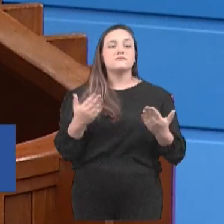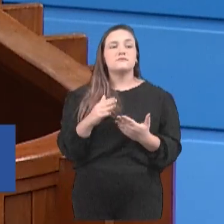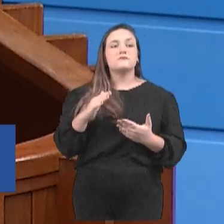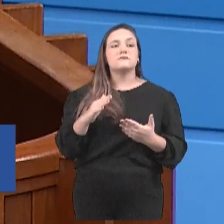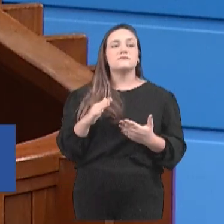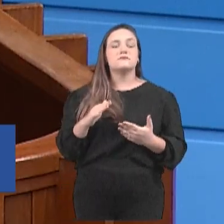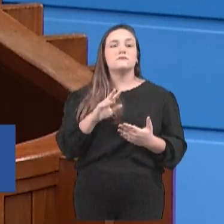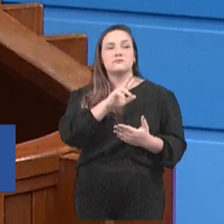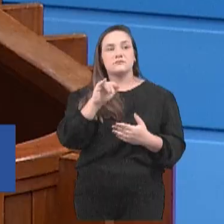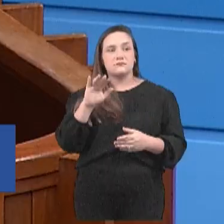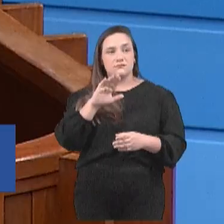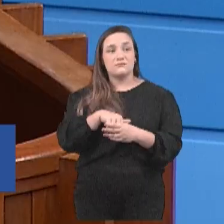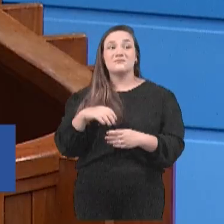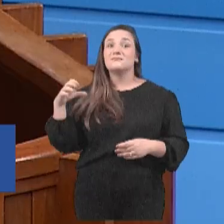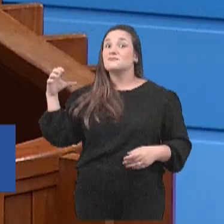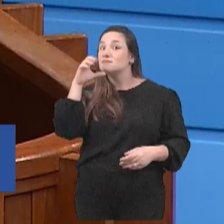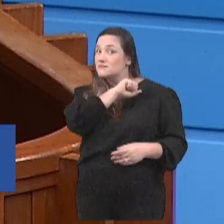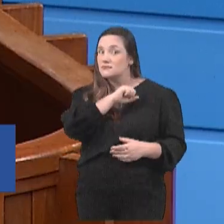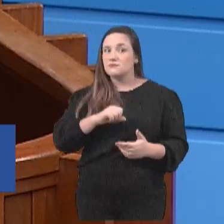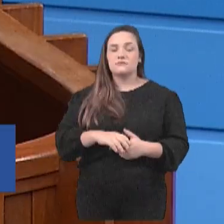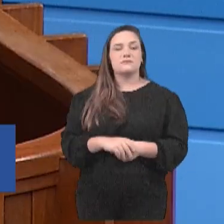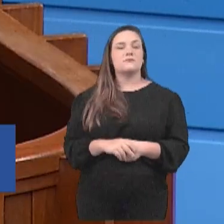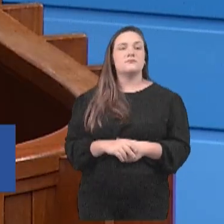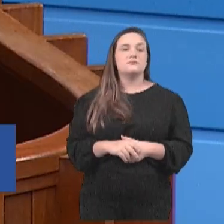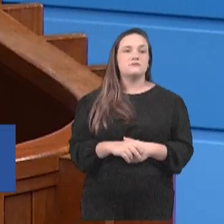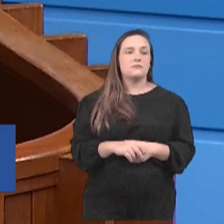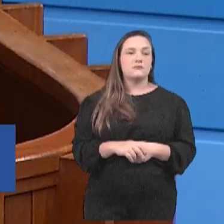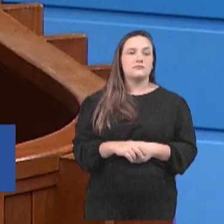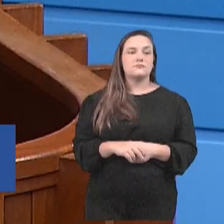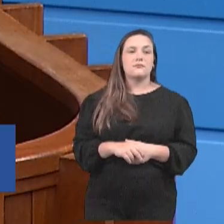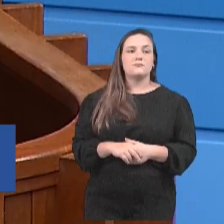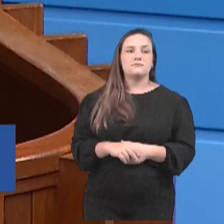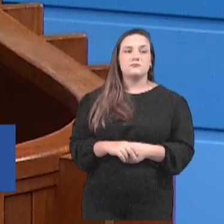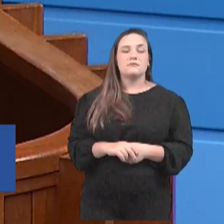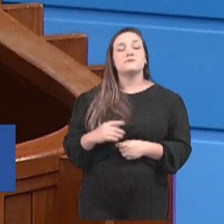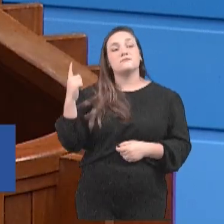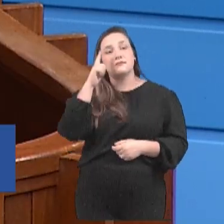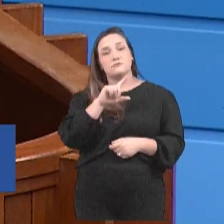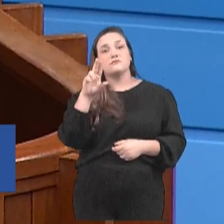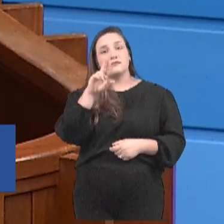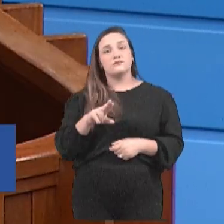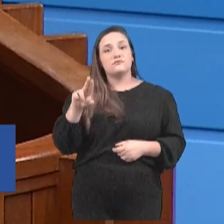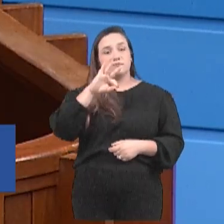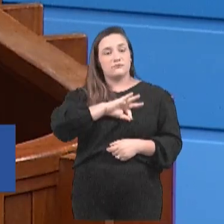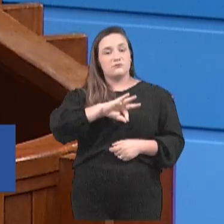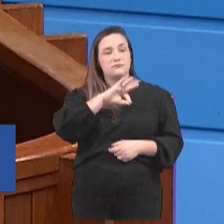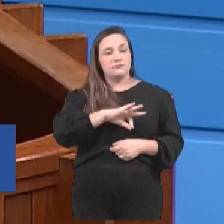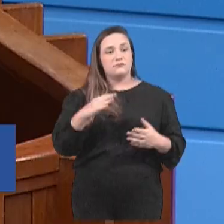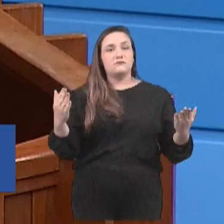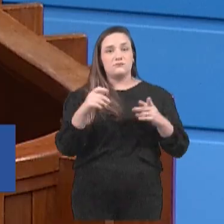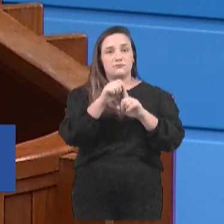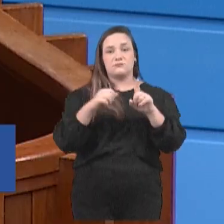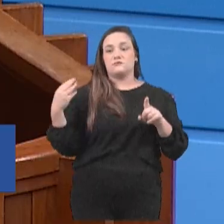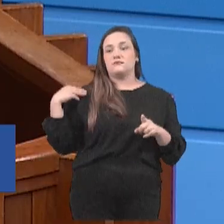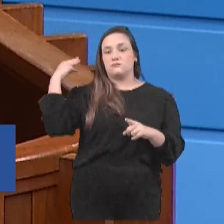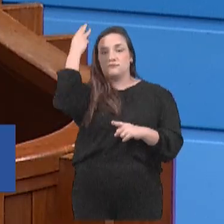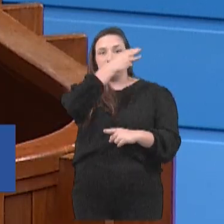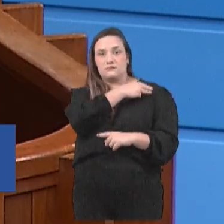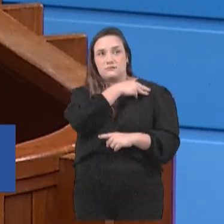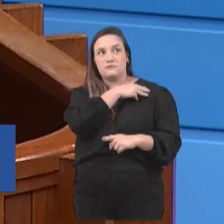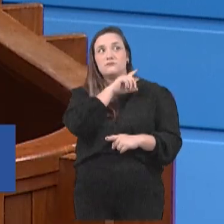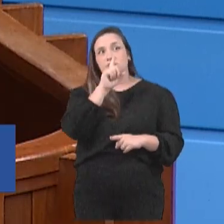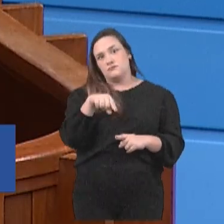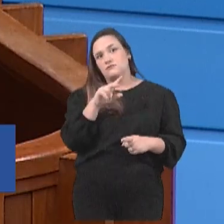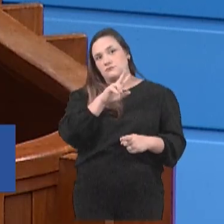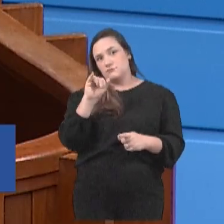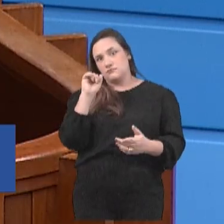para ser aprovado o mais rápido possível, para que possa ser aplicado no salário de maio, que vai ser pago provavelmente em 1º